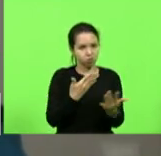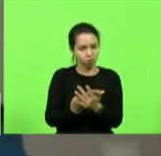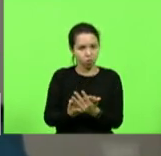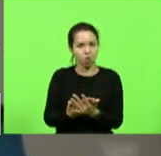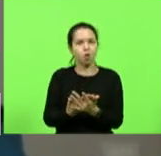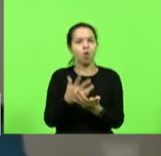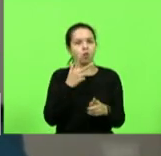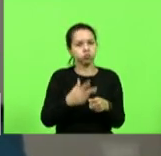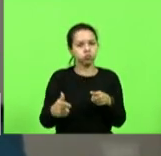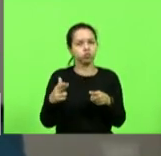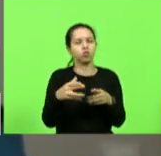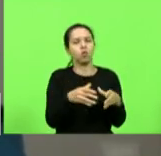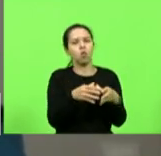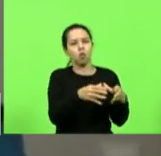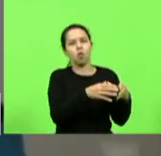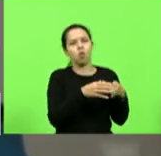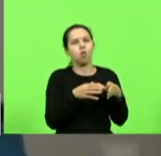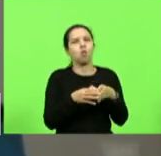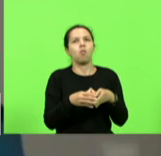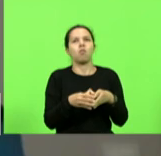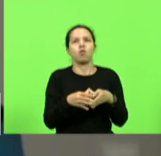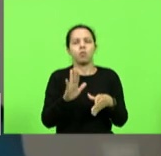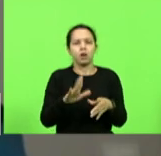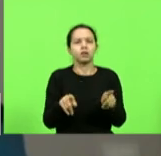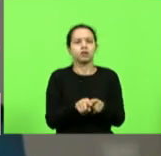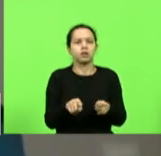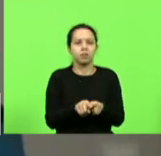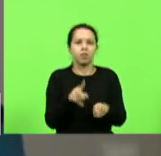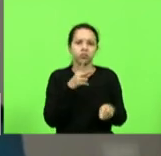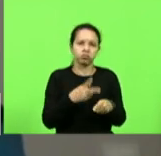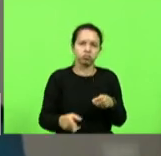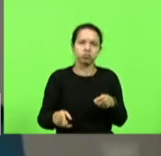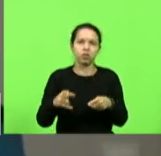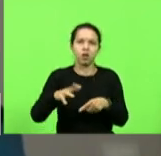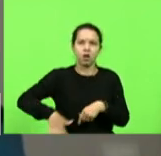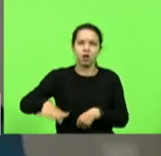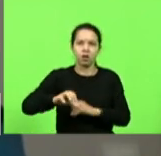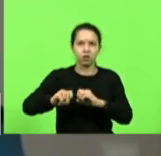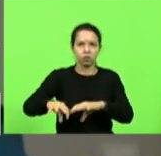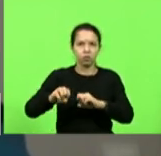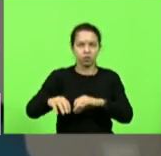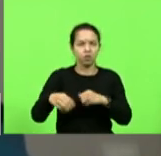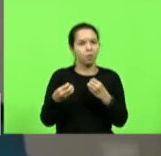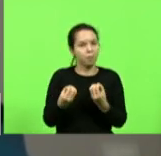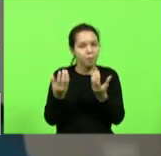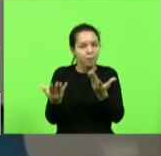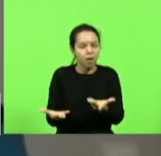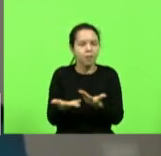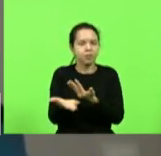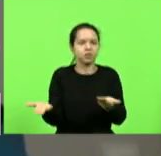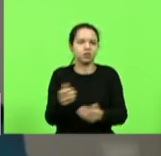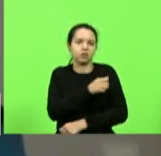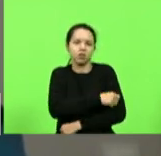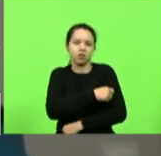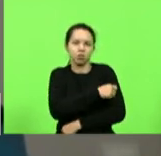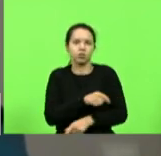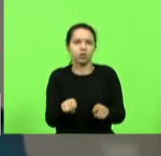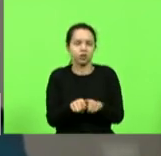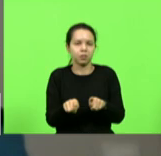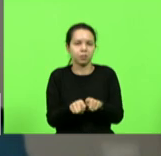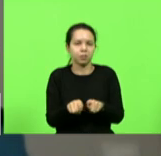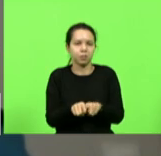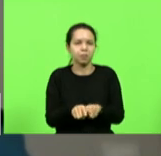das categorias, mas, acima de tudo, ele é uma conquista da educação para os estudantes, e também ela faz parte de